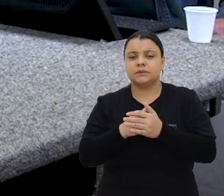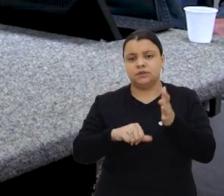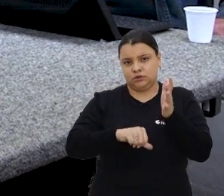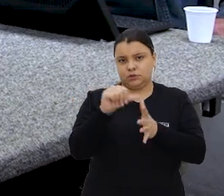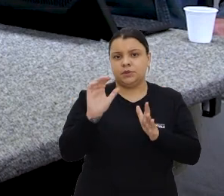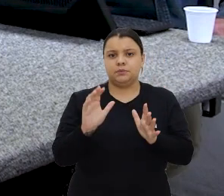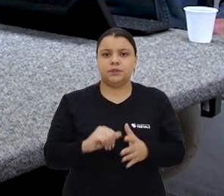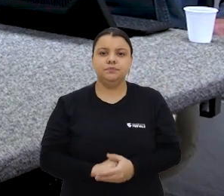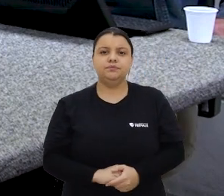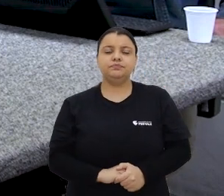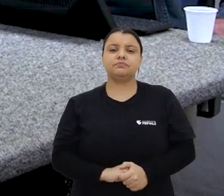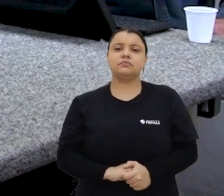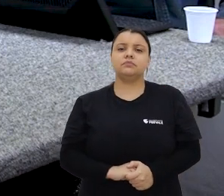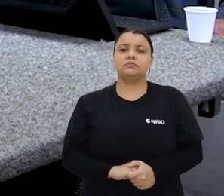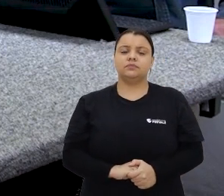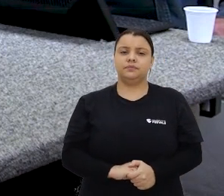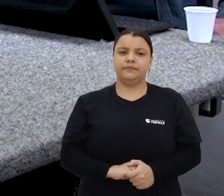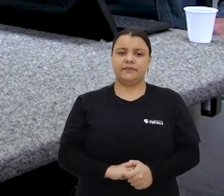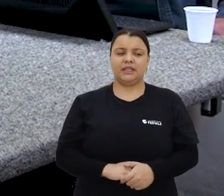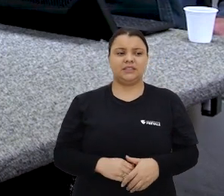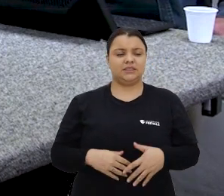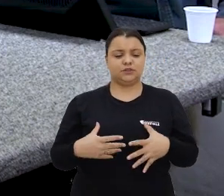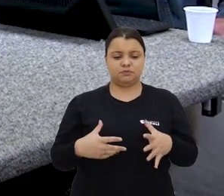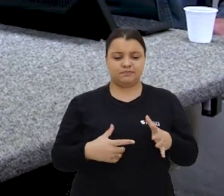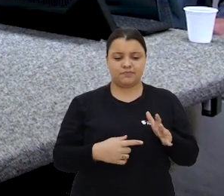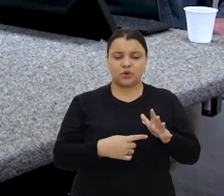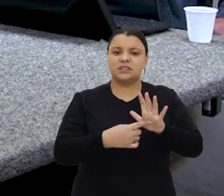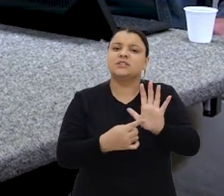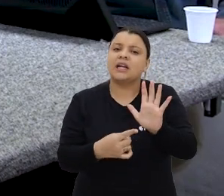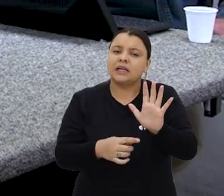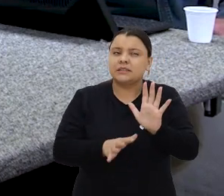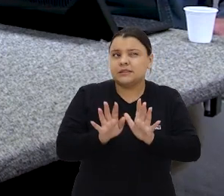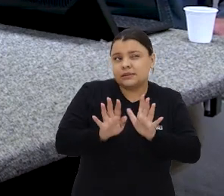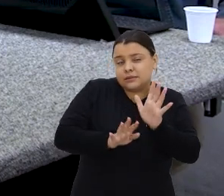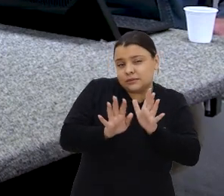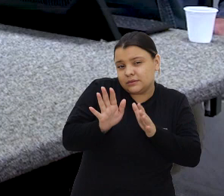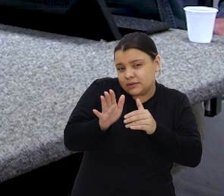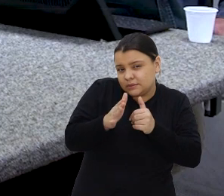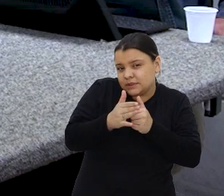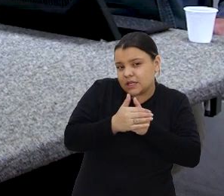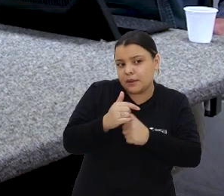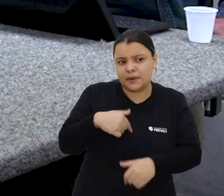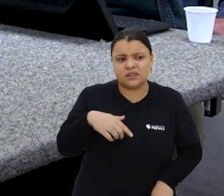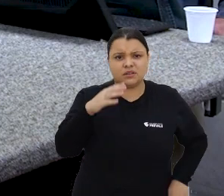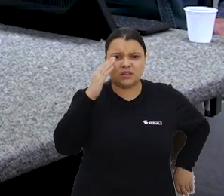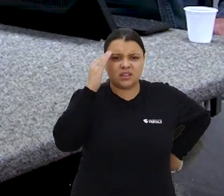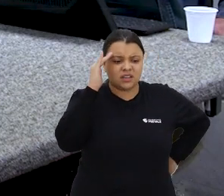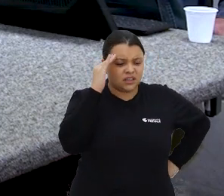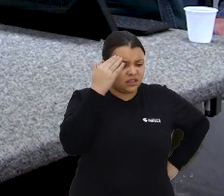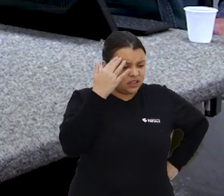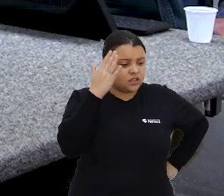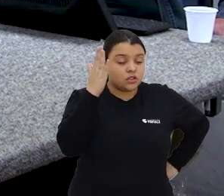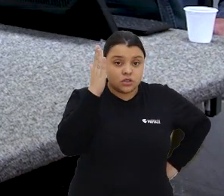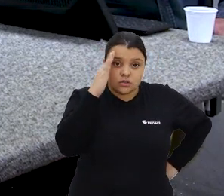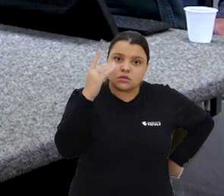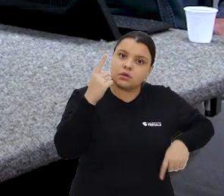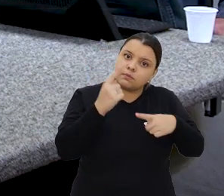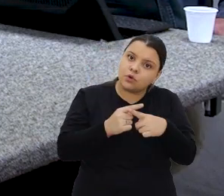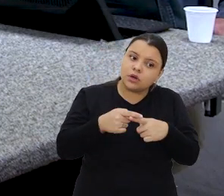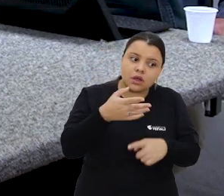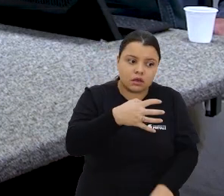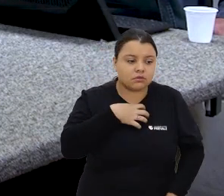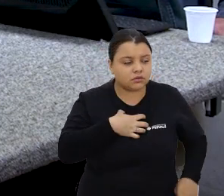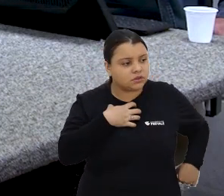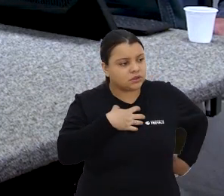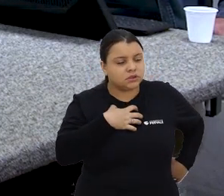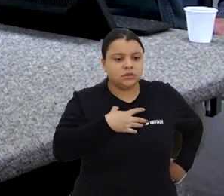assim, de forma velada, meio mascarado, mas que eu entendi e sabia o porquê que estava passando por aquilo ali. Depois